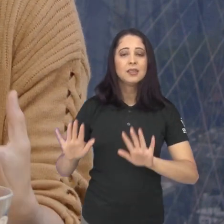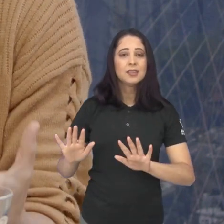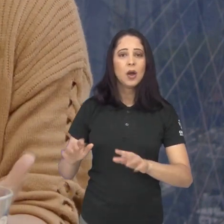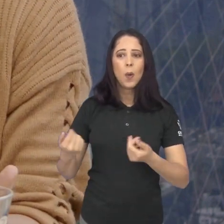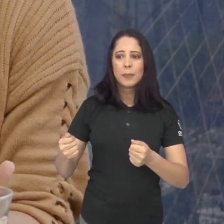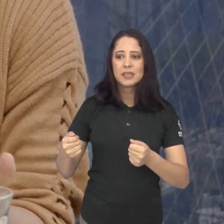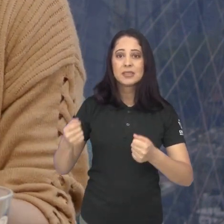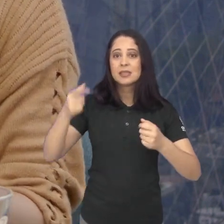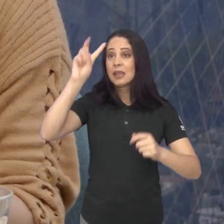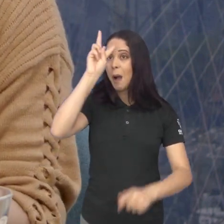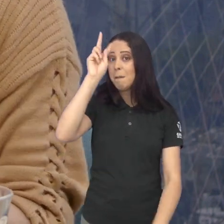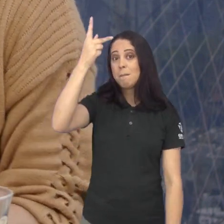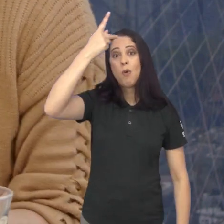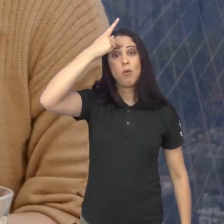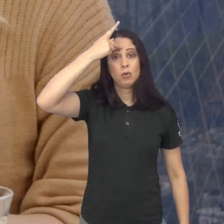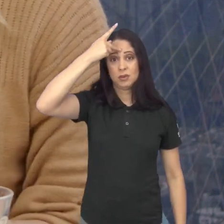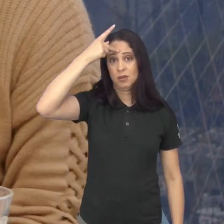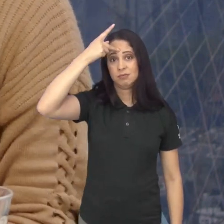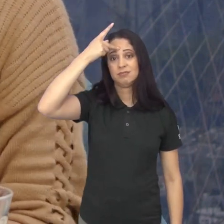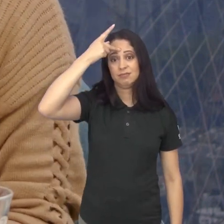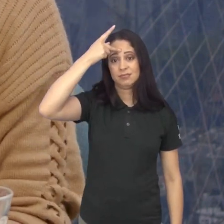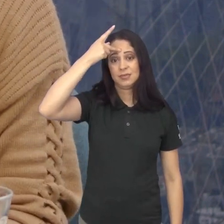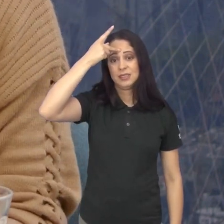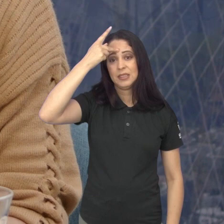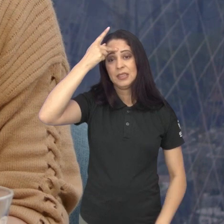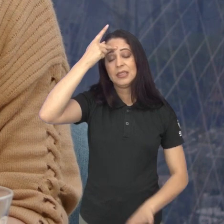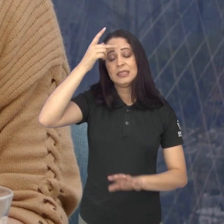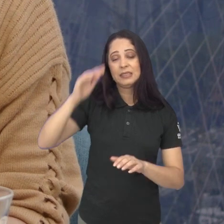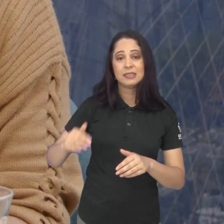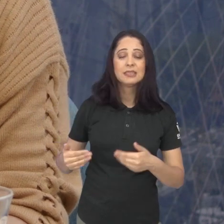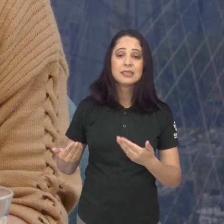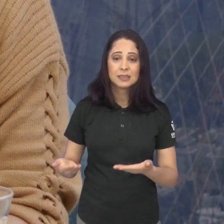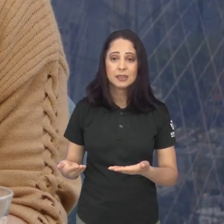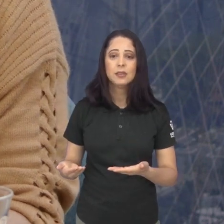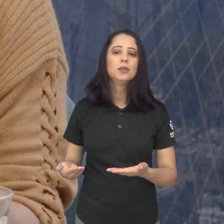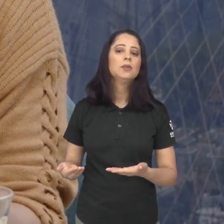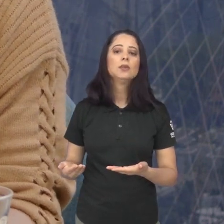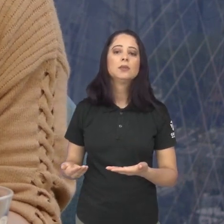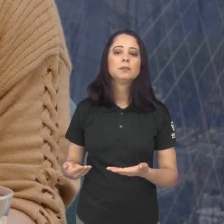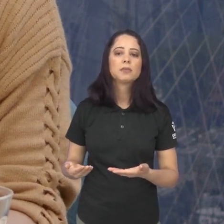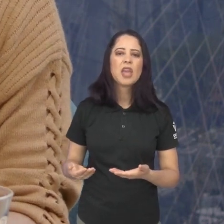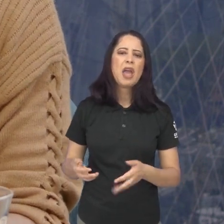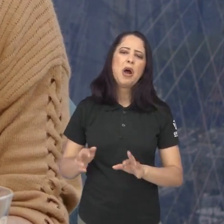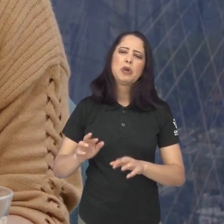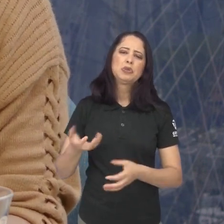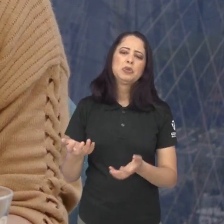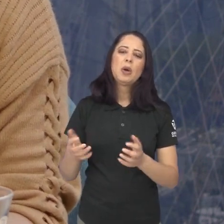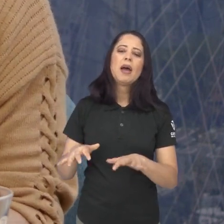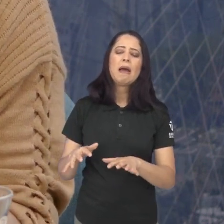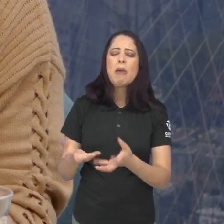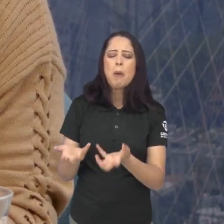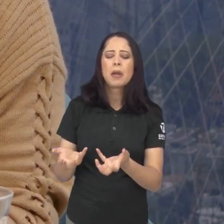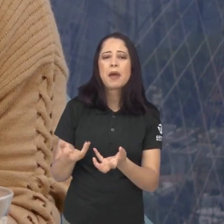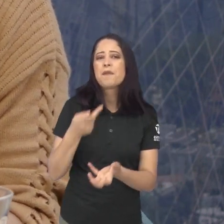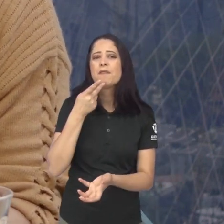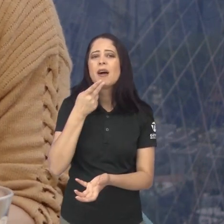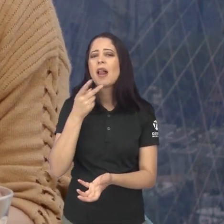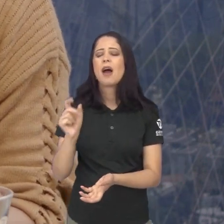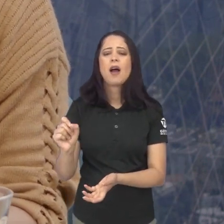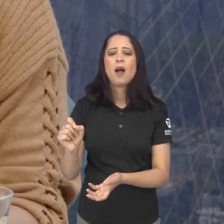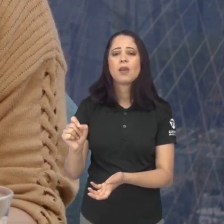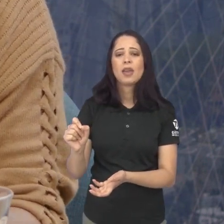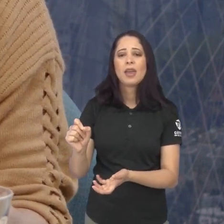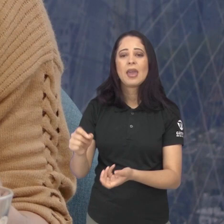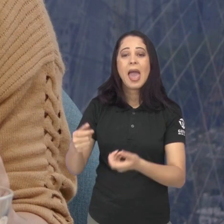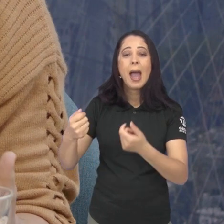começar a valorizar coisas que estavam perdidas para muitas famílias. E eu não estou querendo romantizar, mas eu estou querendo, assim, a